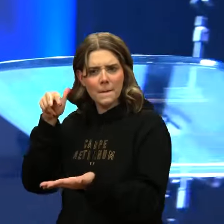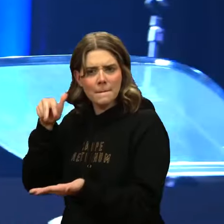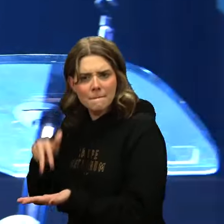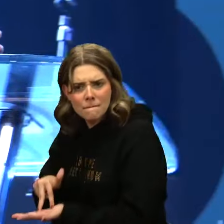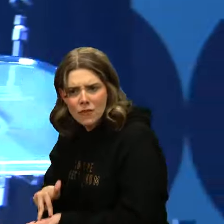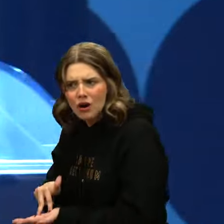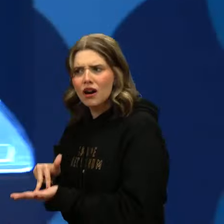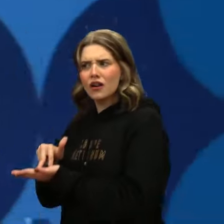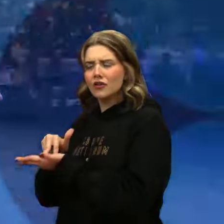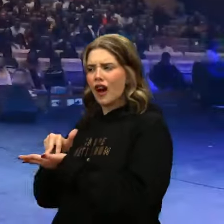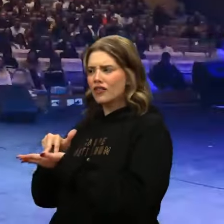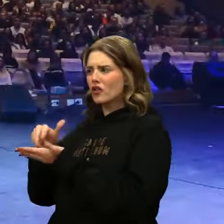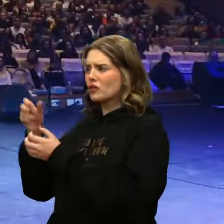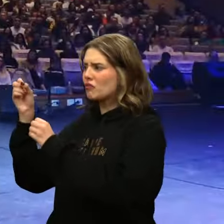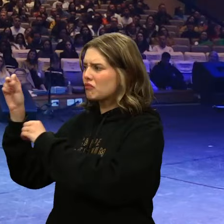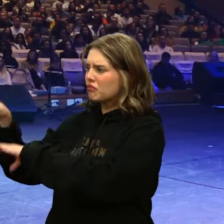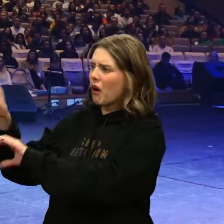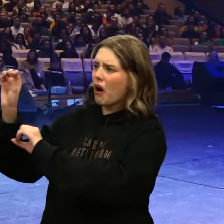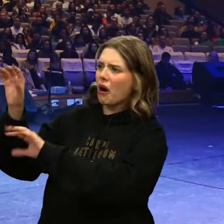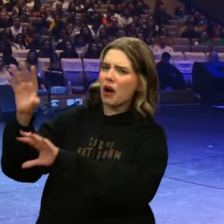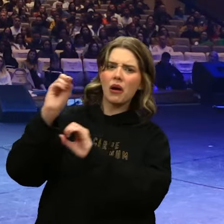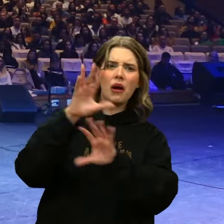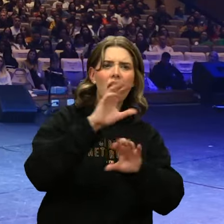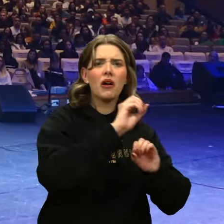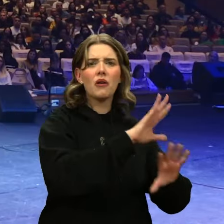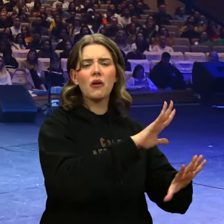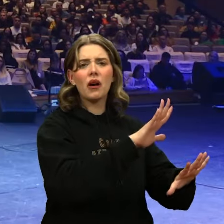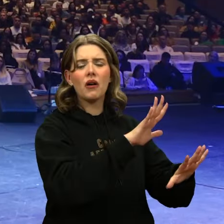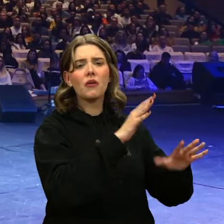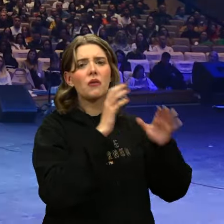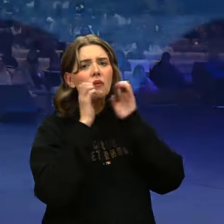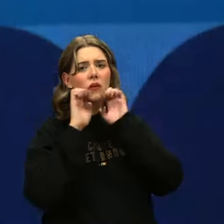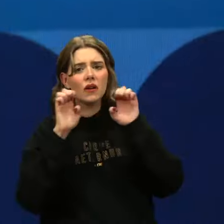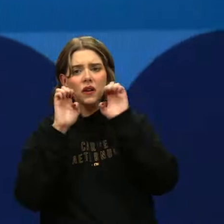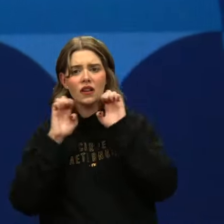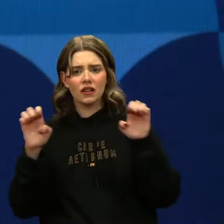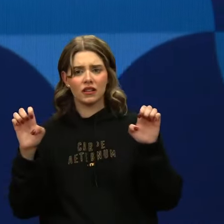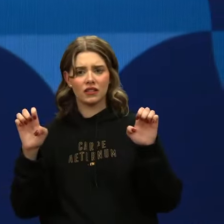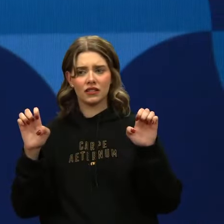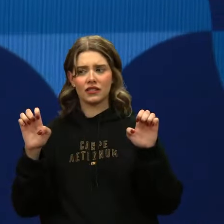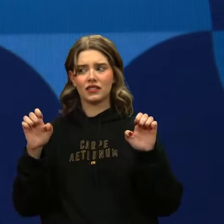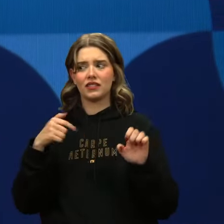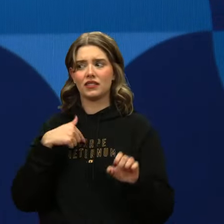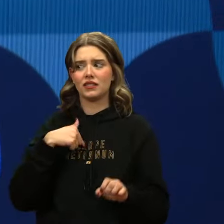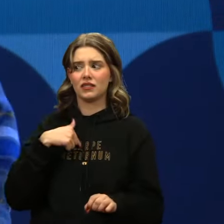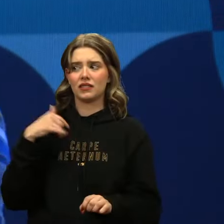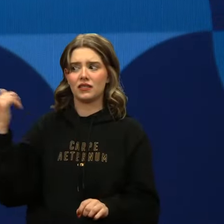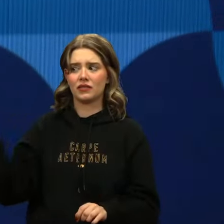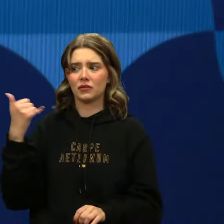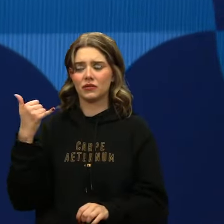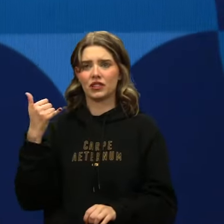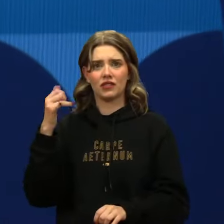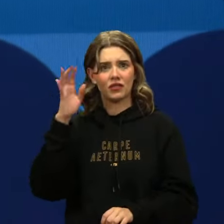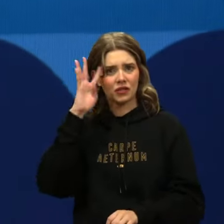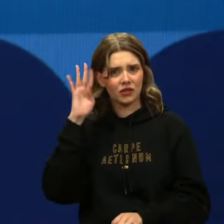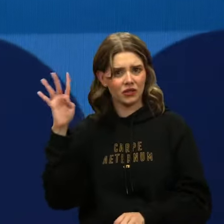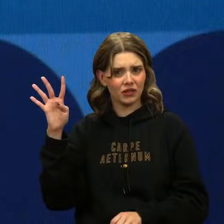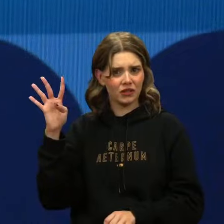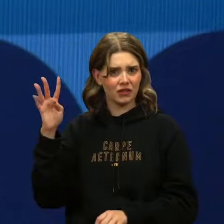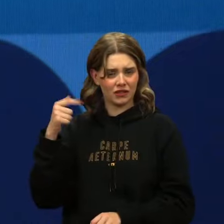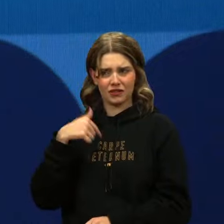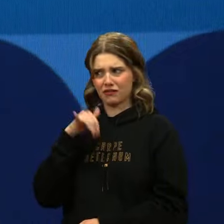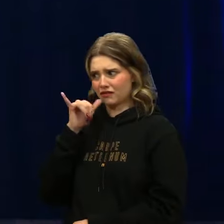barulho numa vila, no meio do nada. E eu comecei a escutar os sonhos dele e falar: ele está louco. Ele queria comprar um